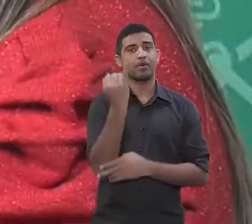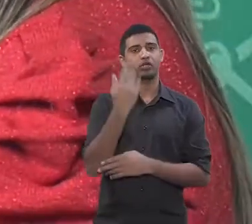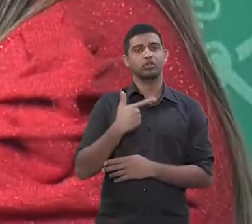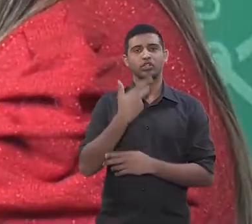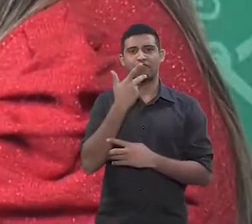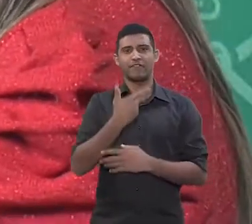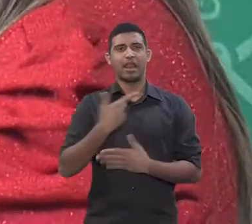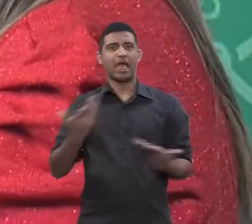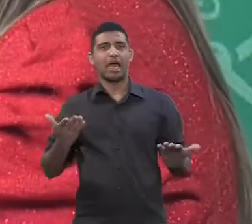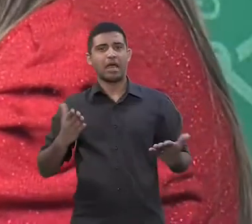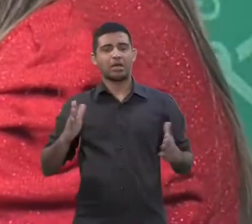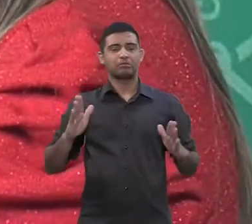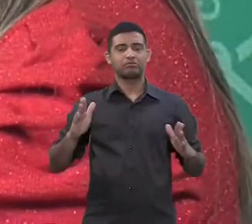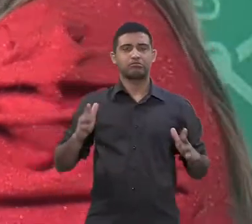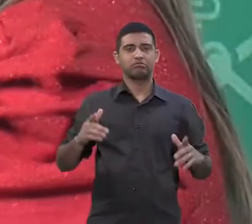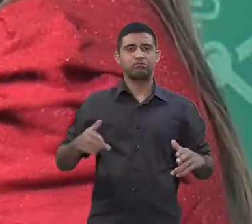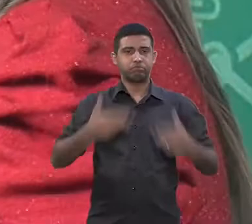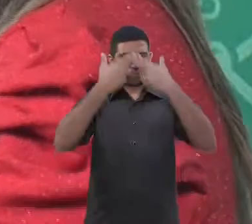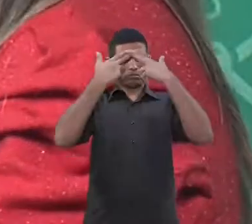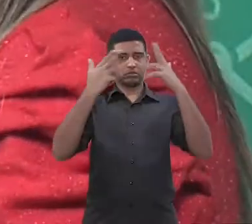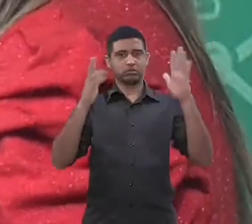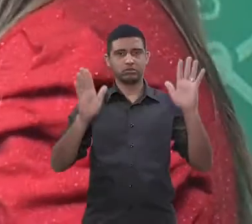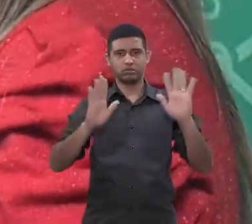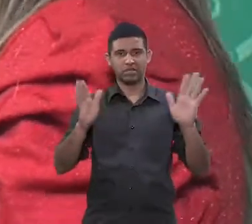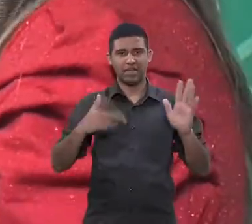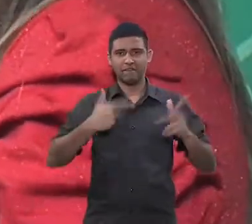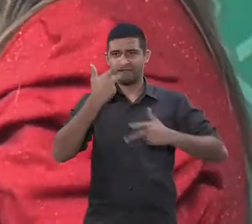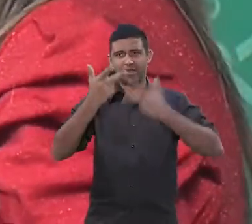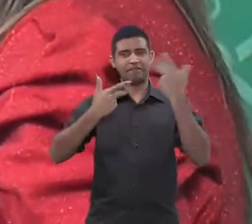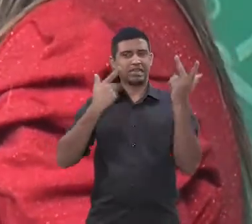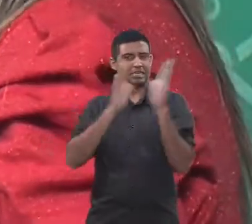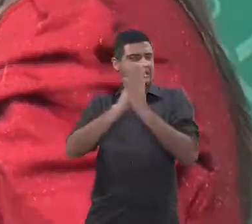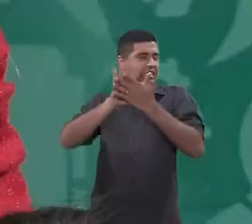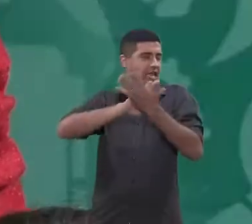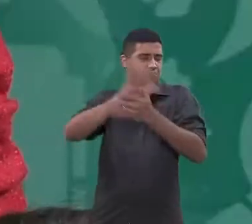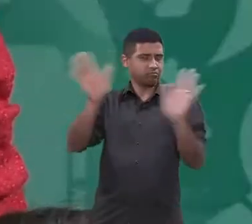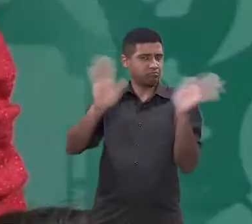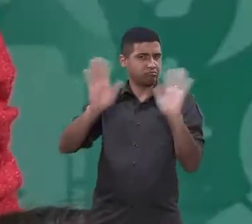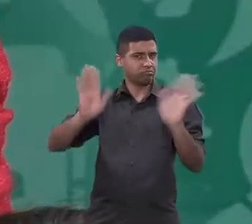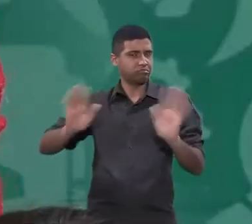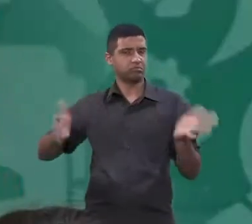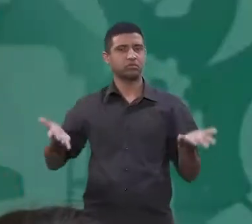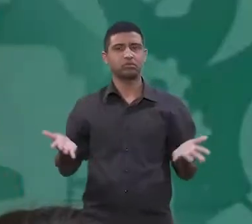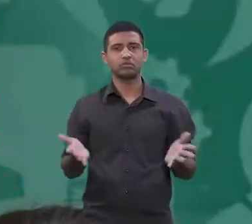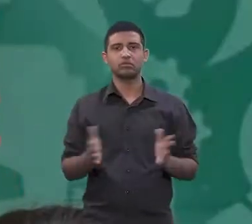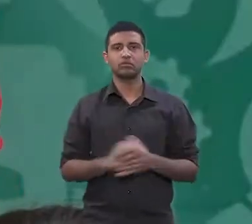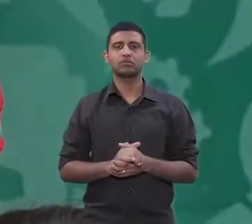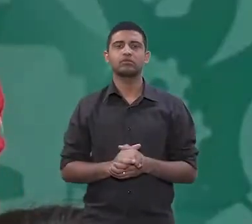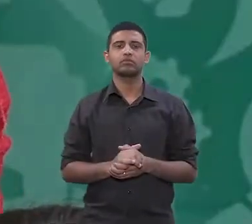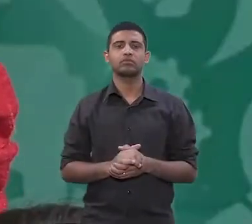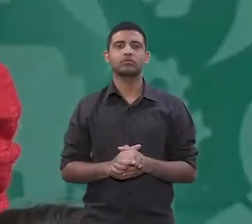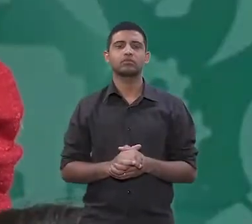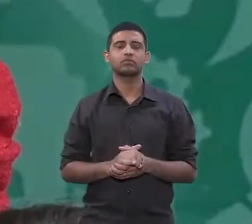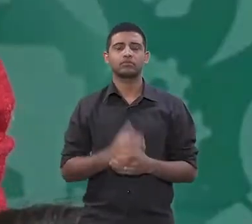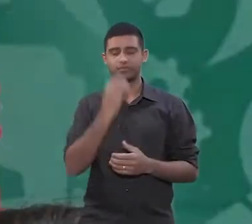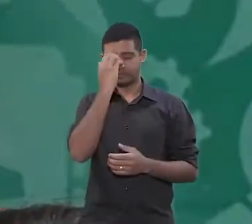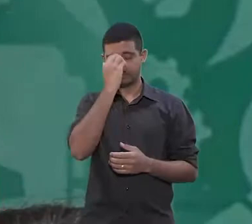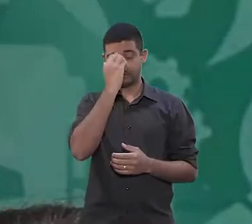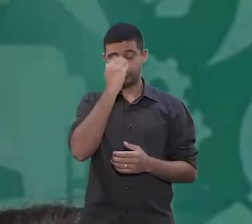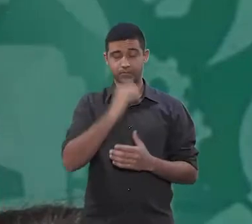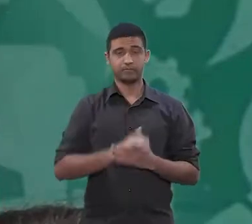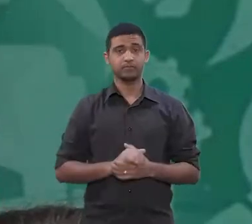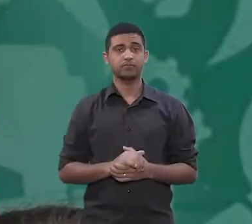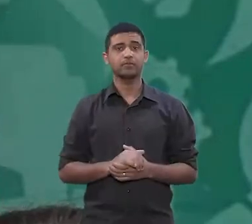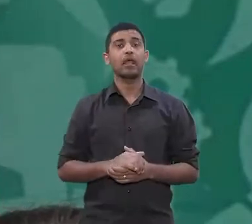gente não tratar como um tabu ou um assunto velado em que não se fala sobre isso, muito pelo contrário. Falar sobre isso não